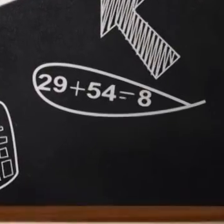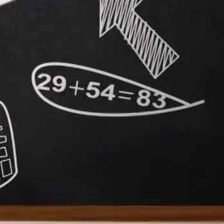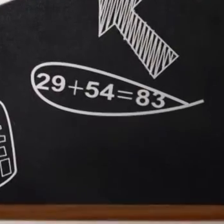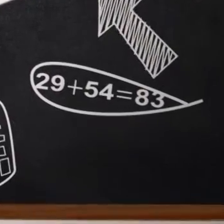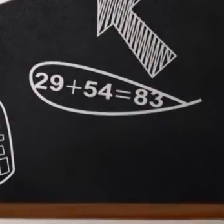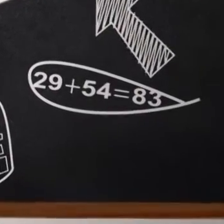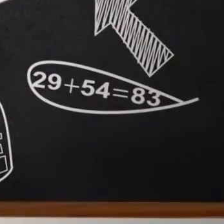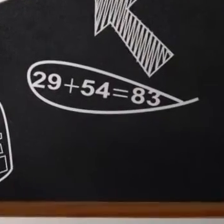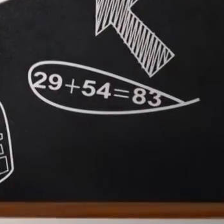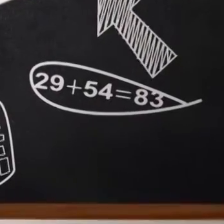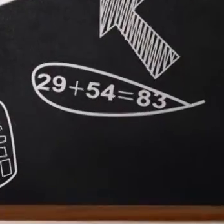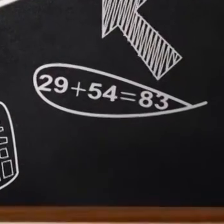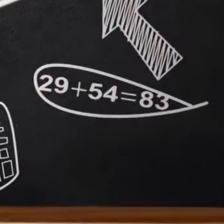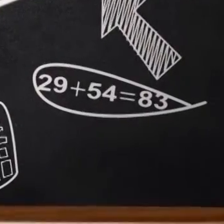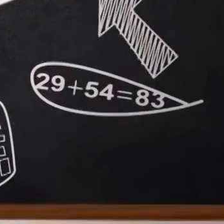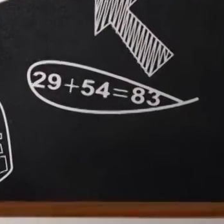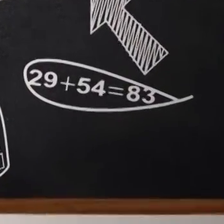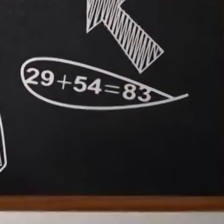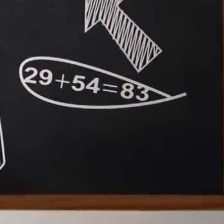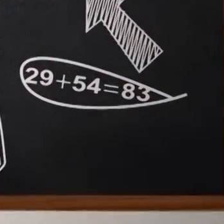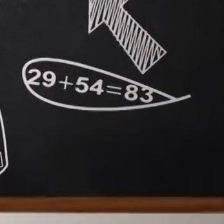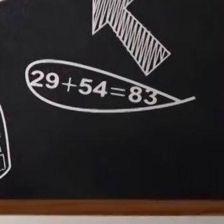E aí